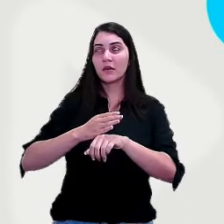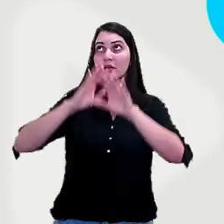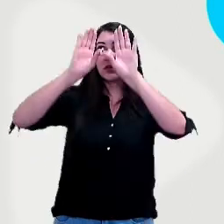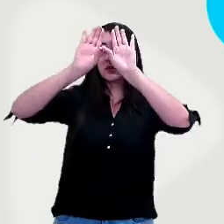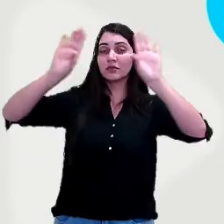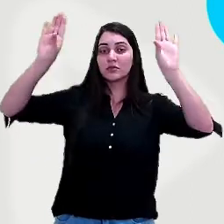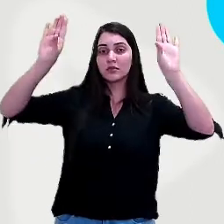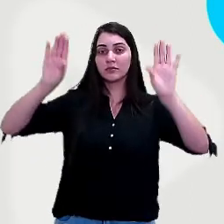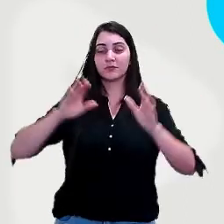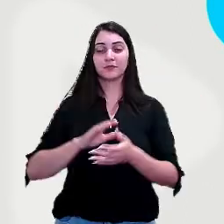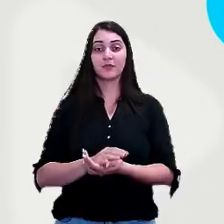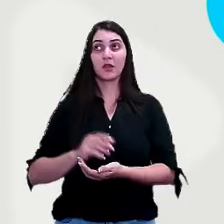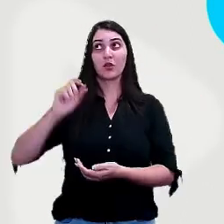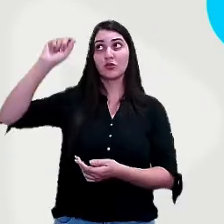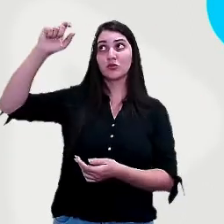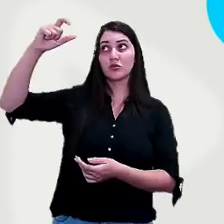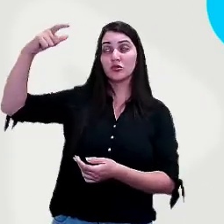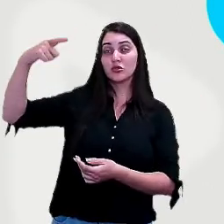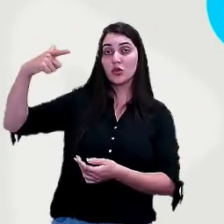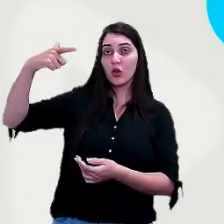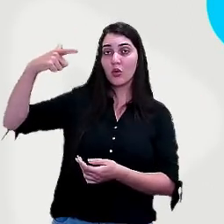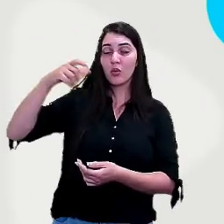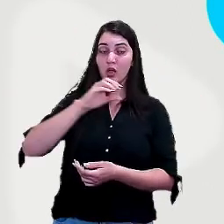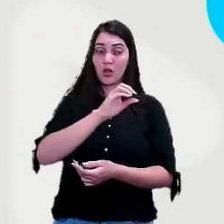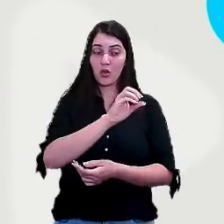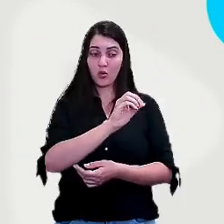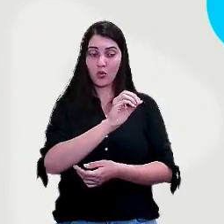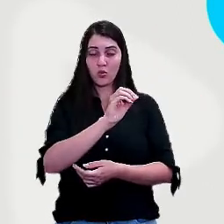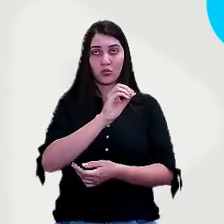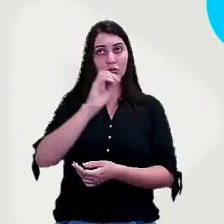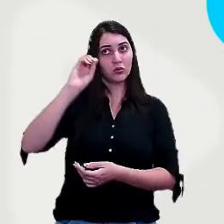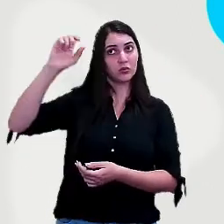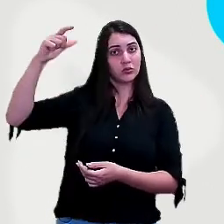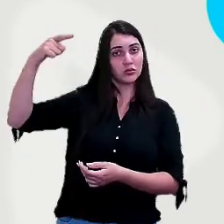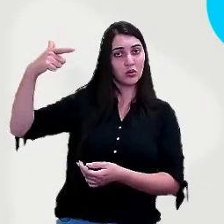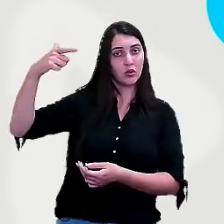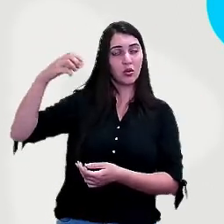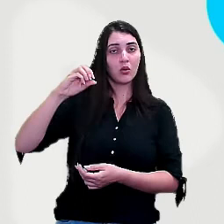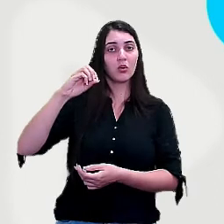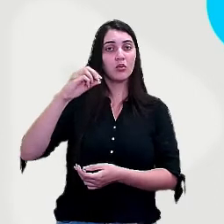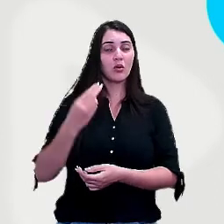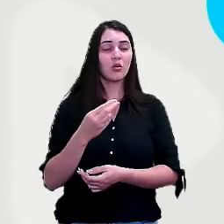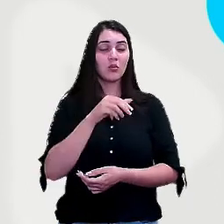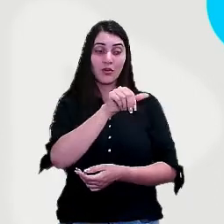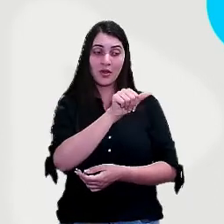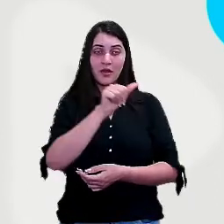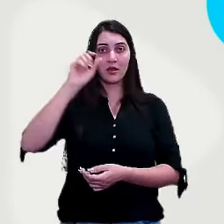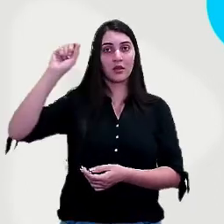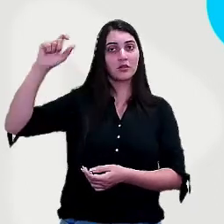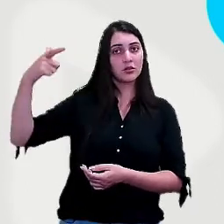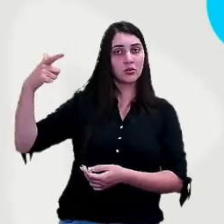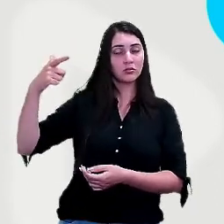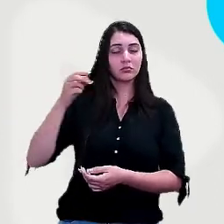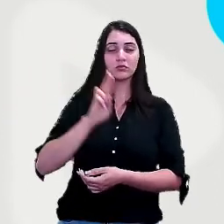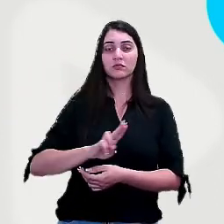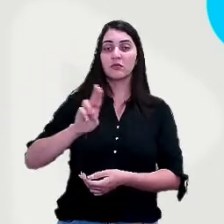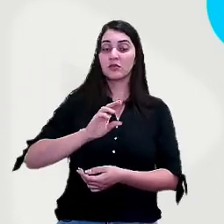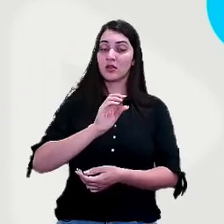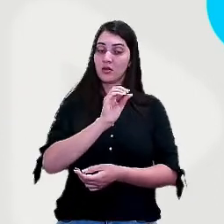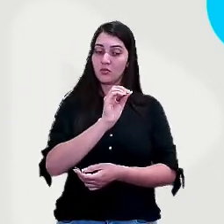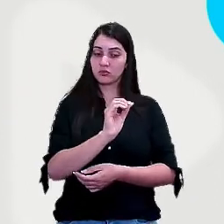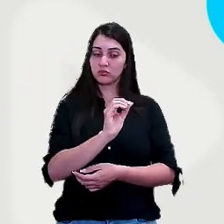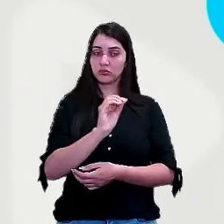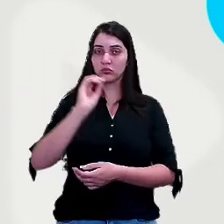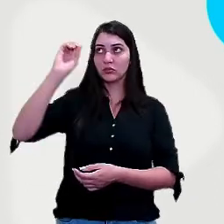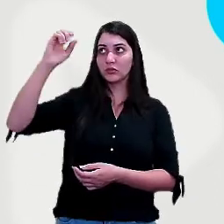a. É o sol ou a sol. O sol está brilhando.